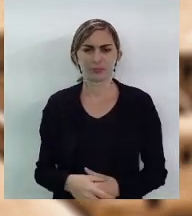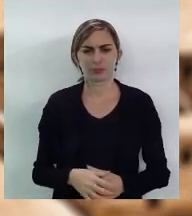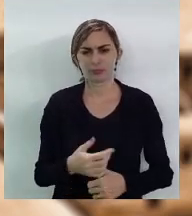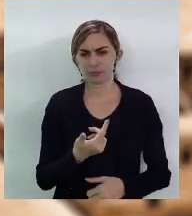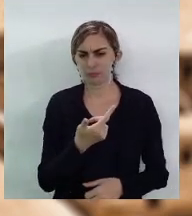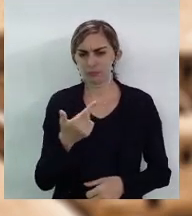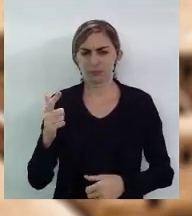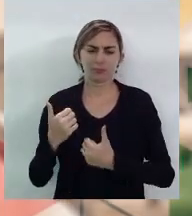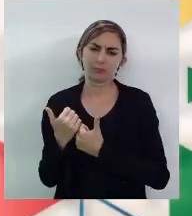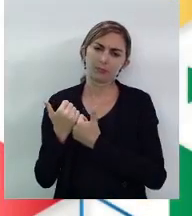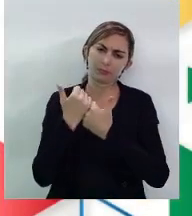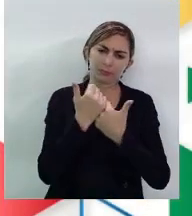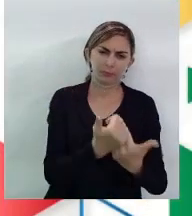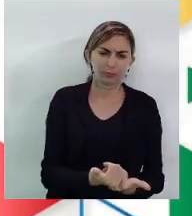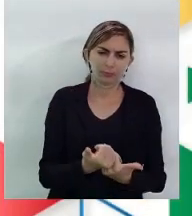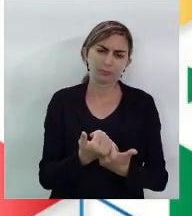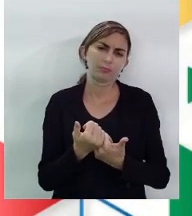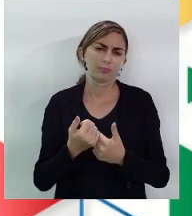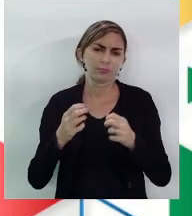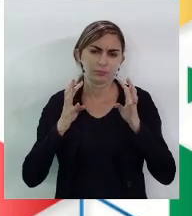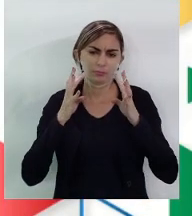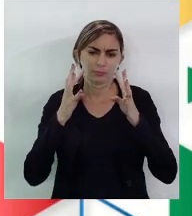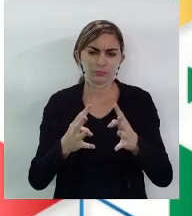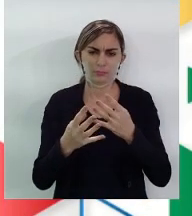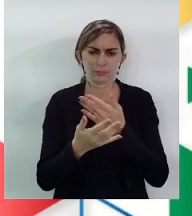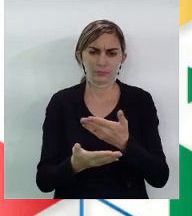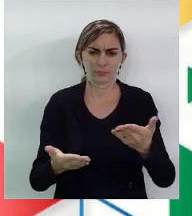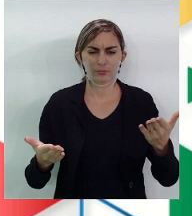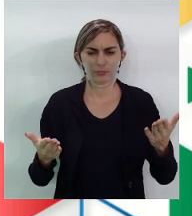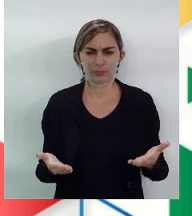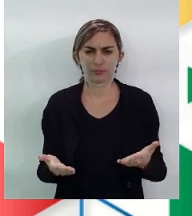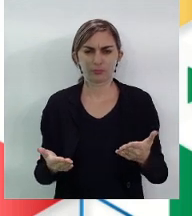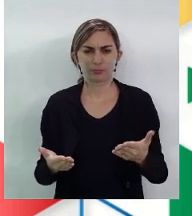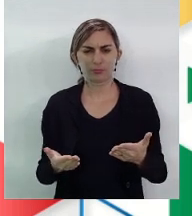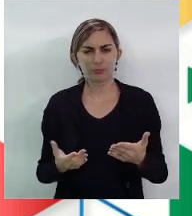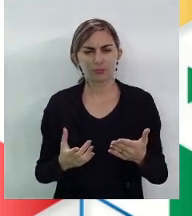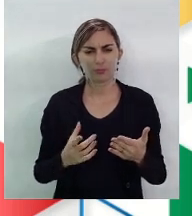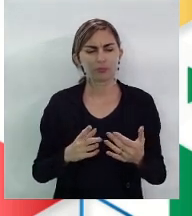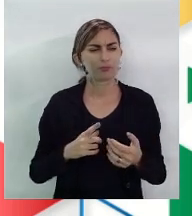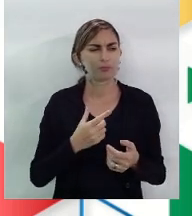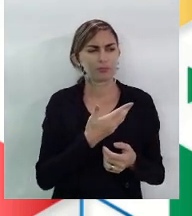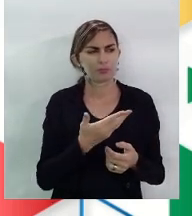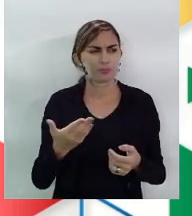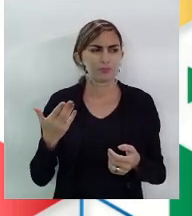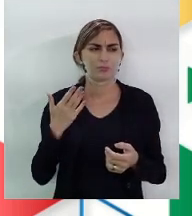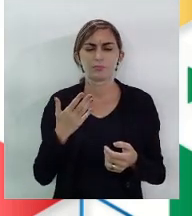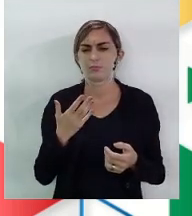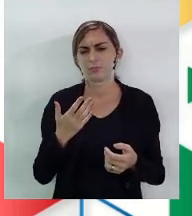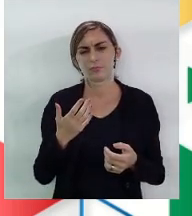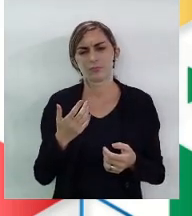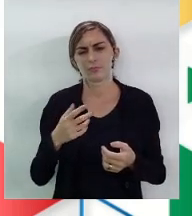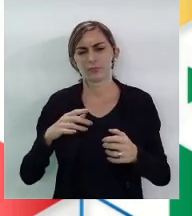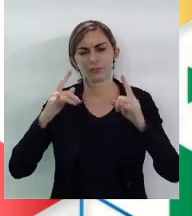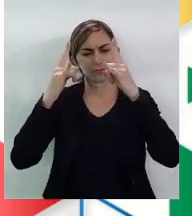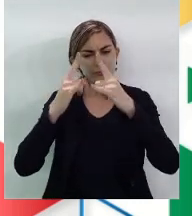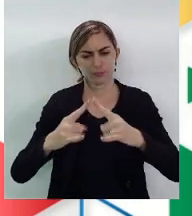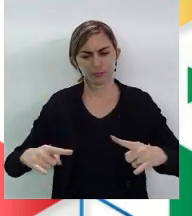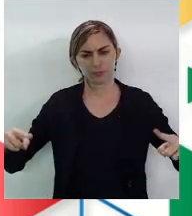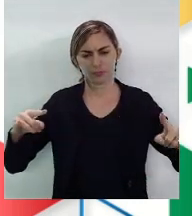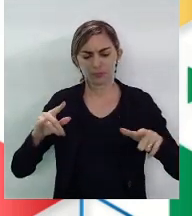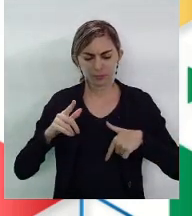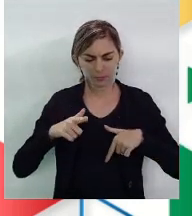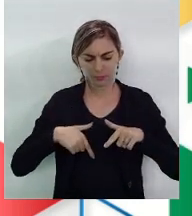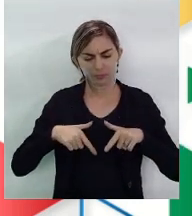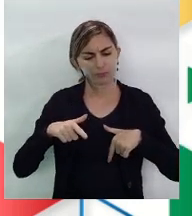Outra representação que chama a atenção para vocês. Essa é uma recriação do que seria o Templo de Israel,